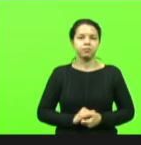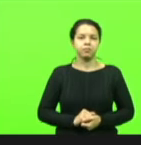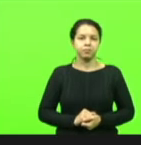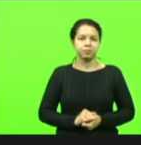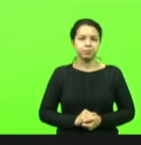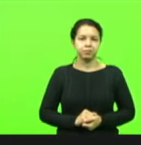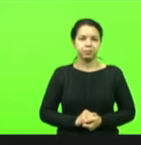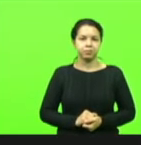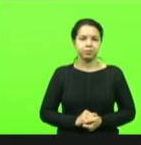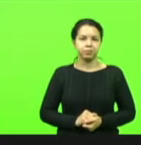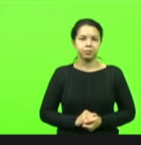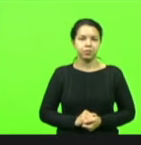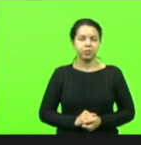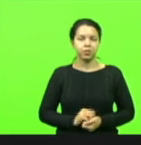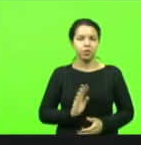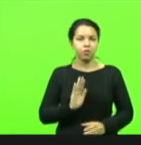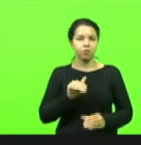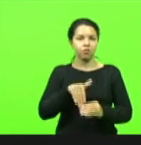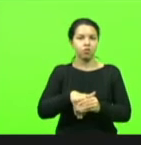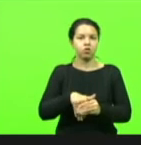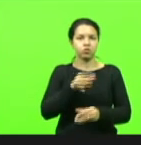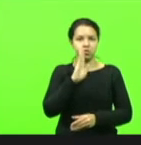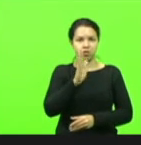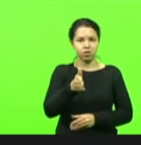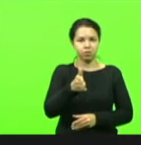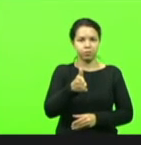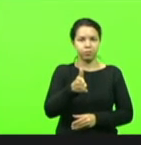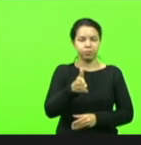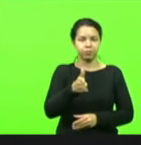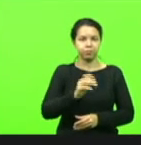é só direto do volta aqui presidente